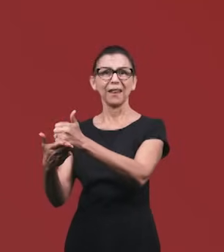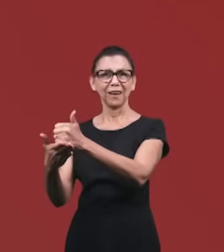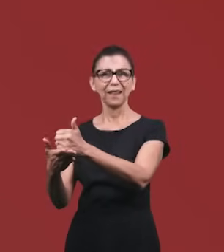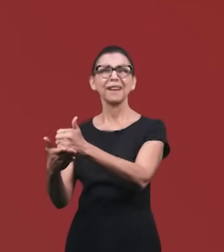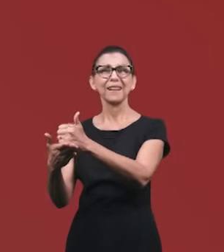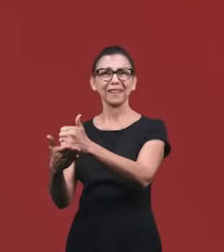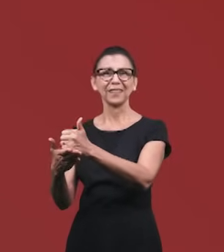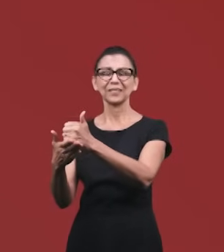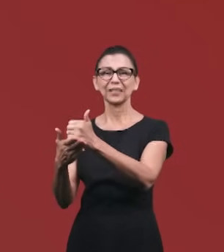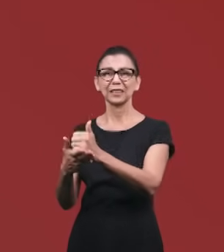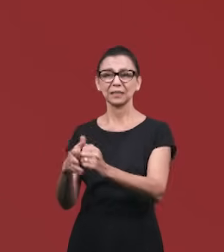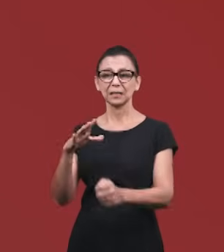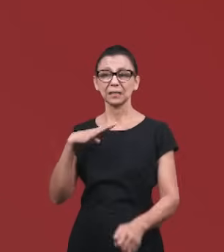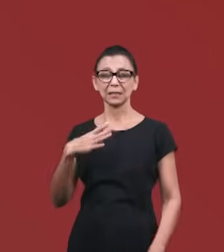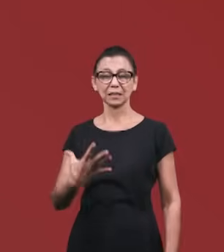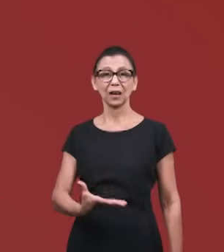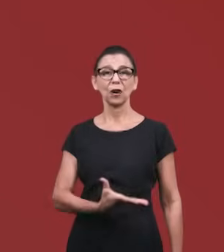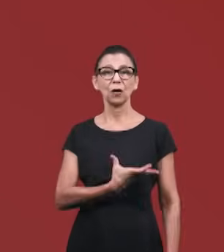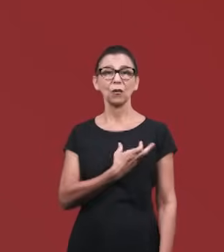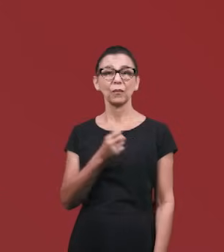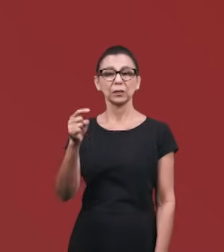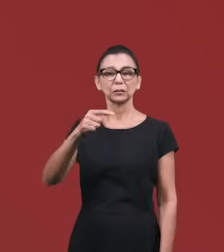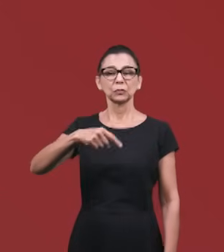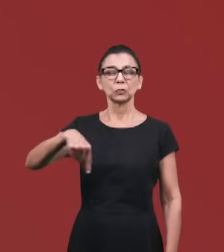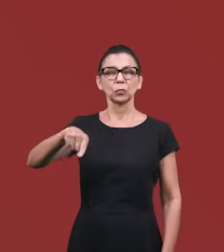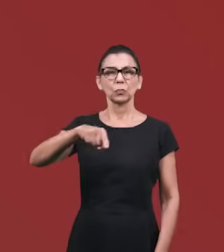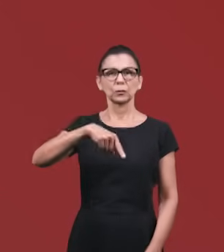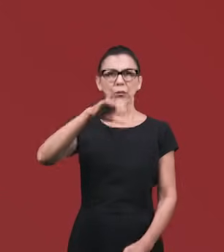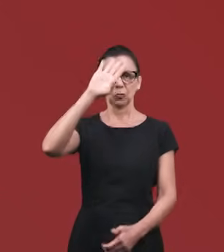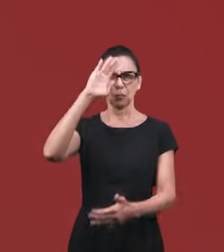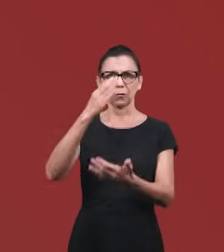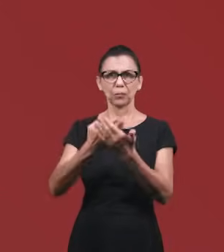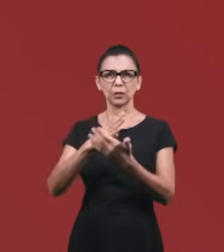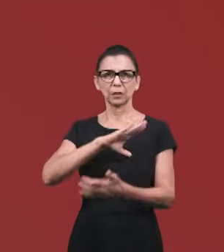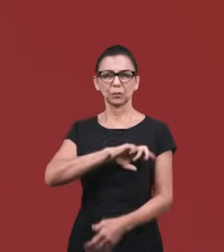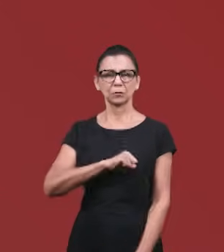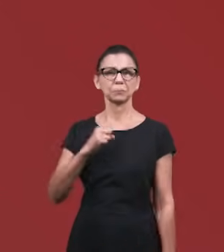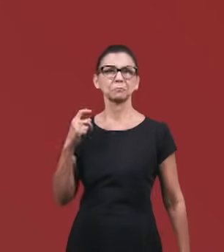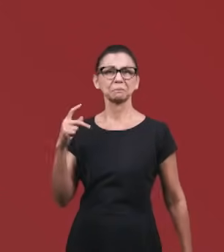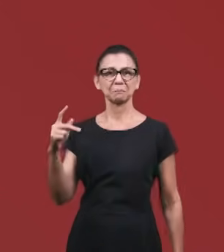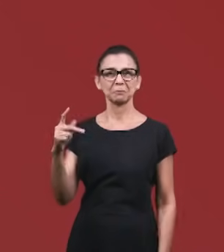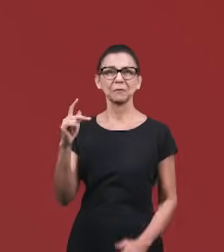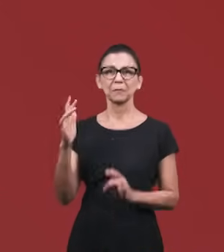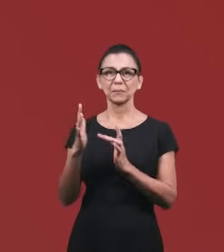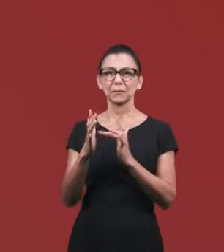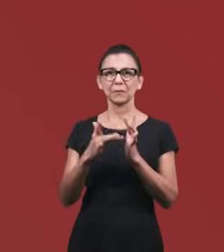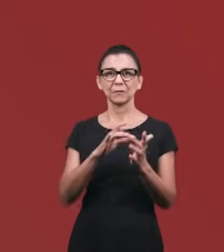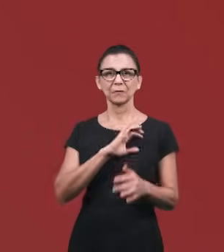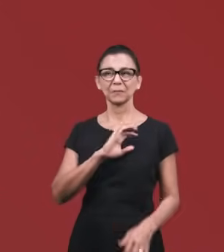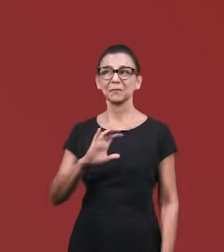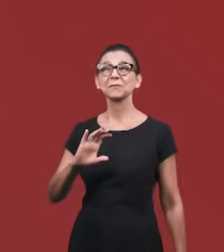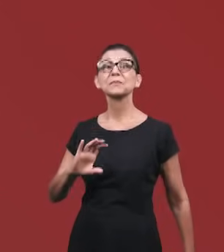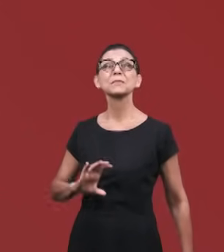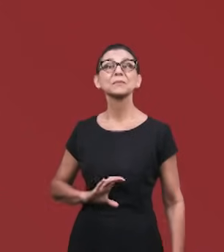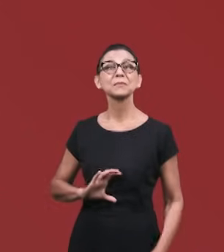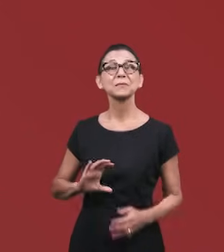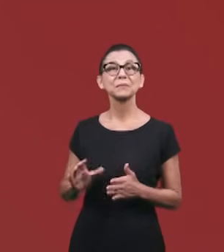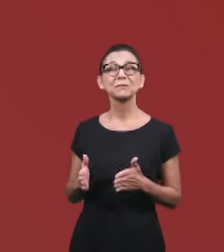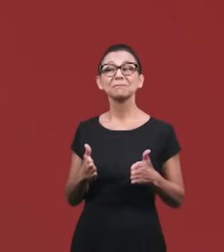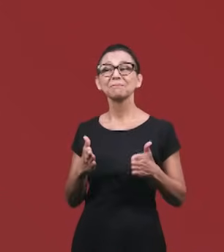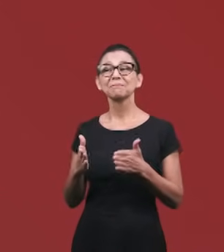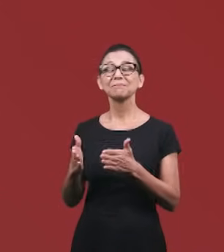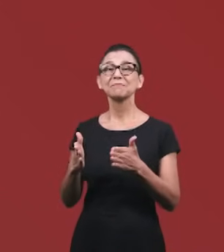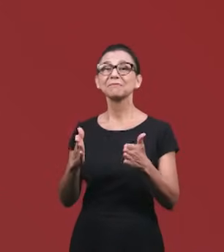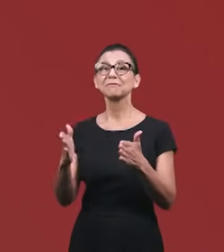que confia em seu amor Jesus Cristo é o caminho Jesus Cristo me